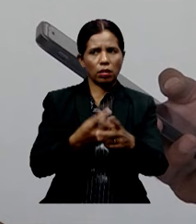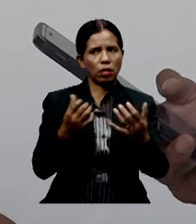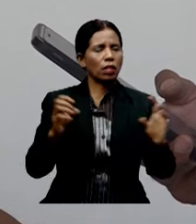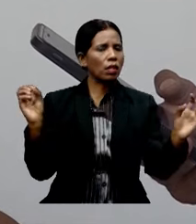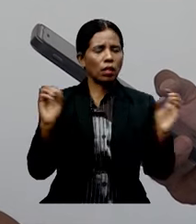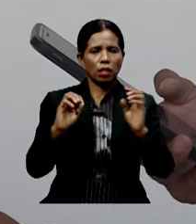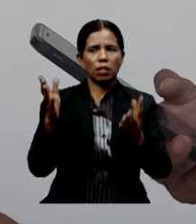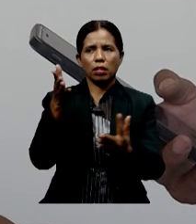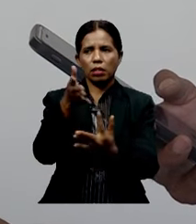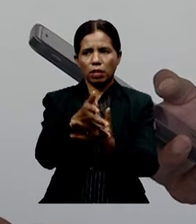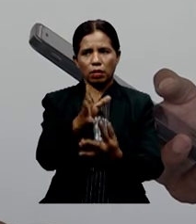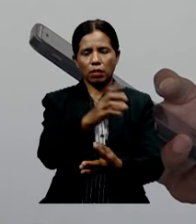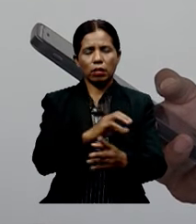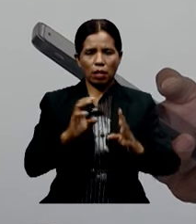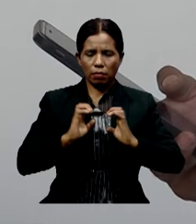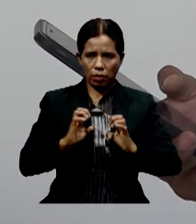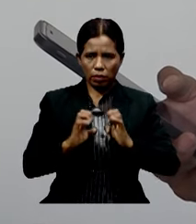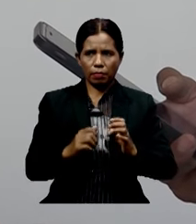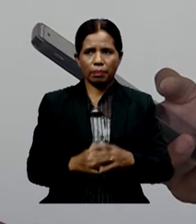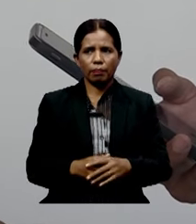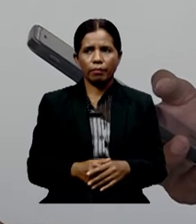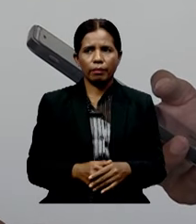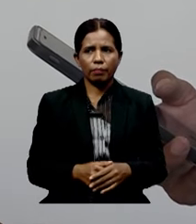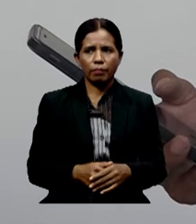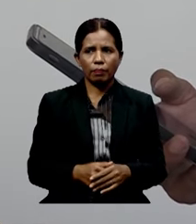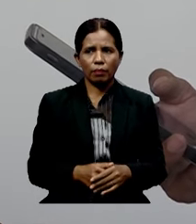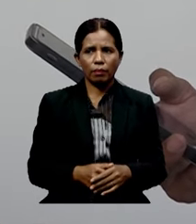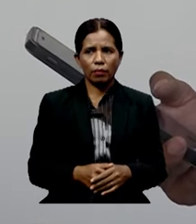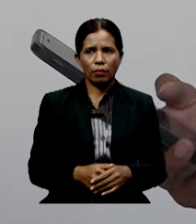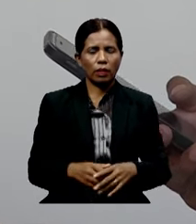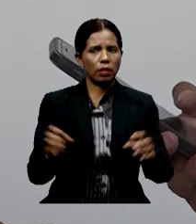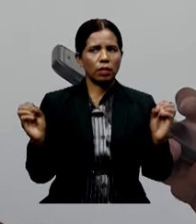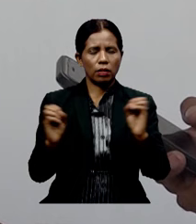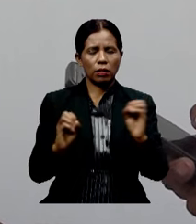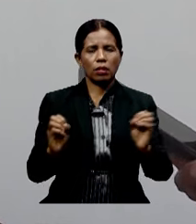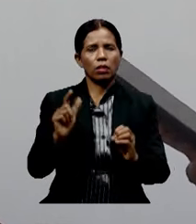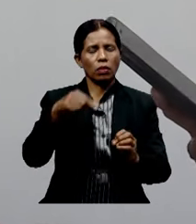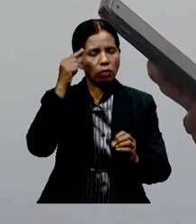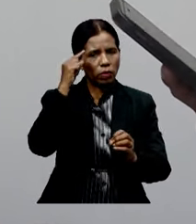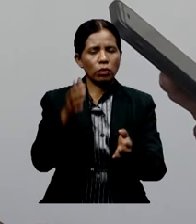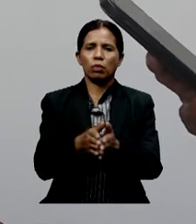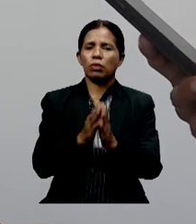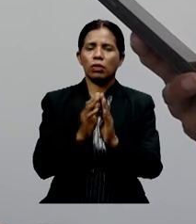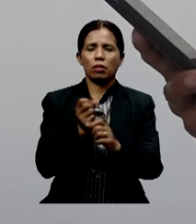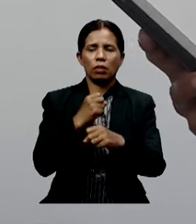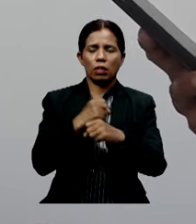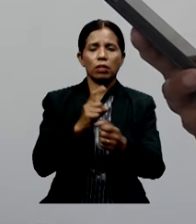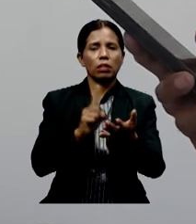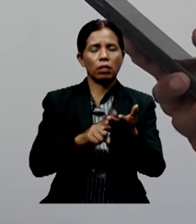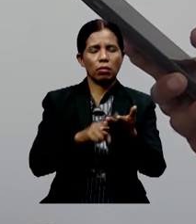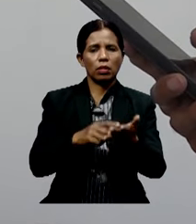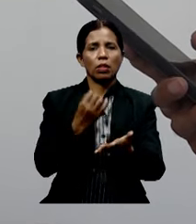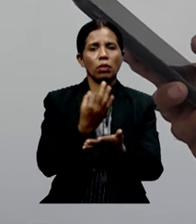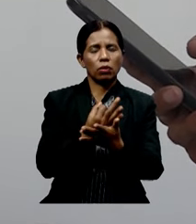botida, mas também a categoria emergência. Não faz sentido se o governo russo atual debate